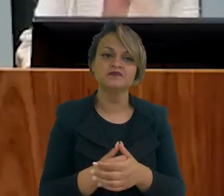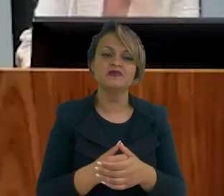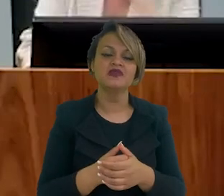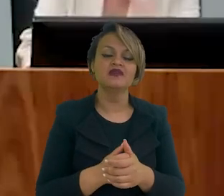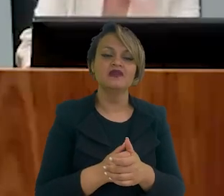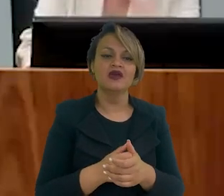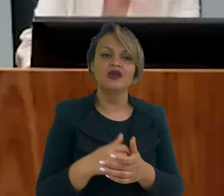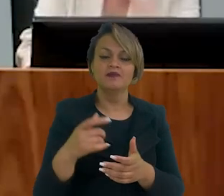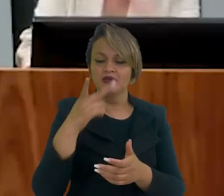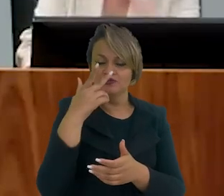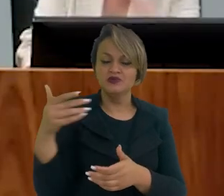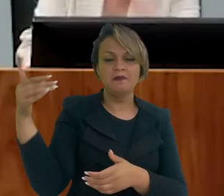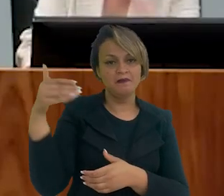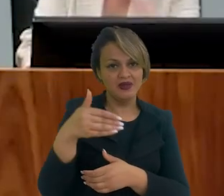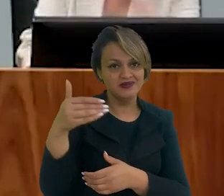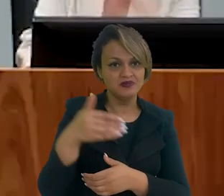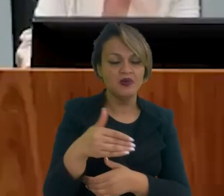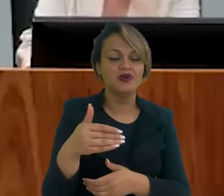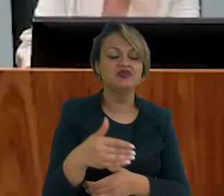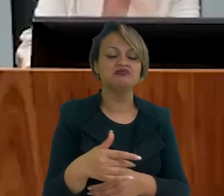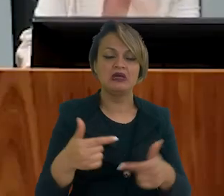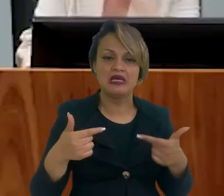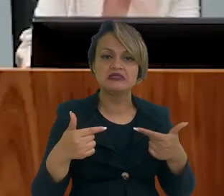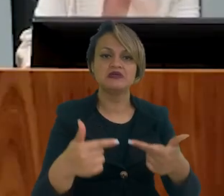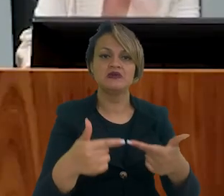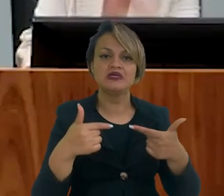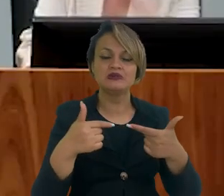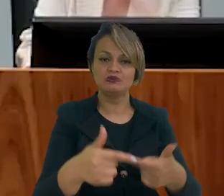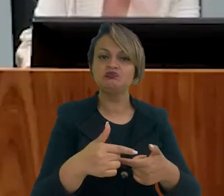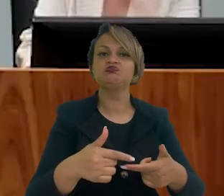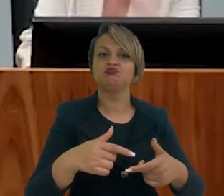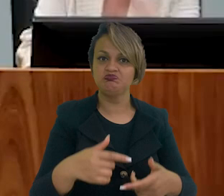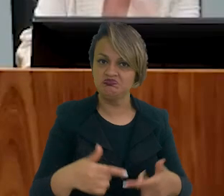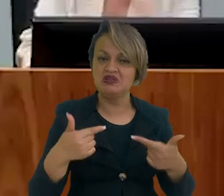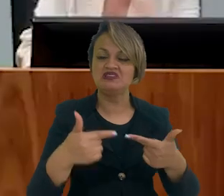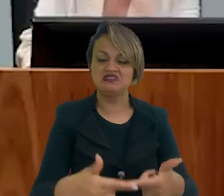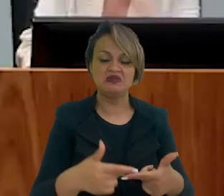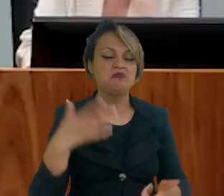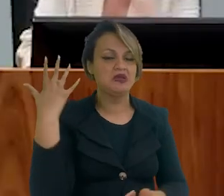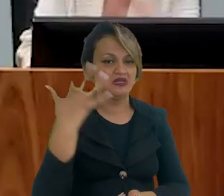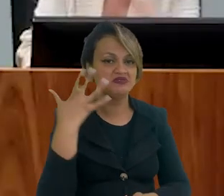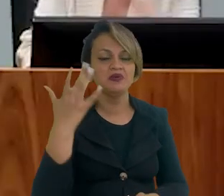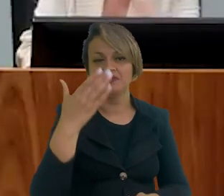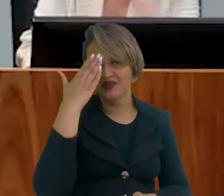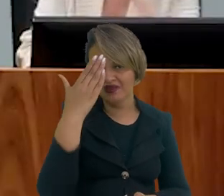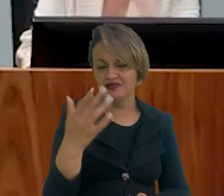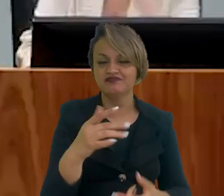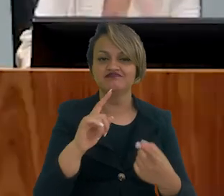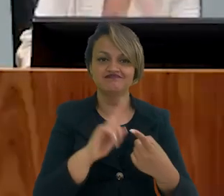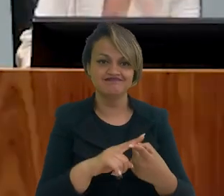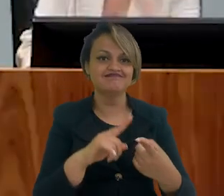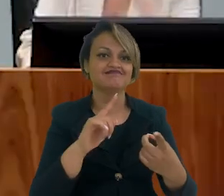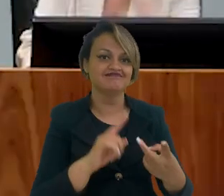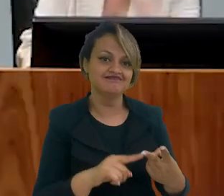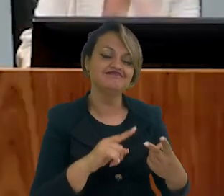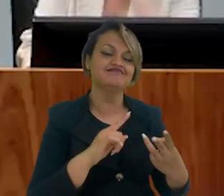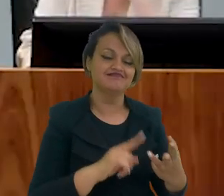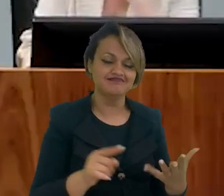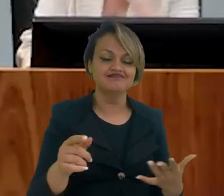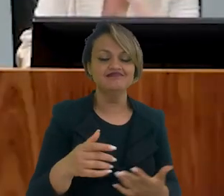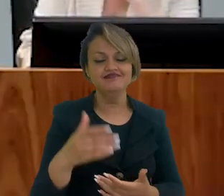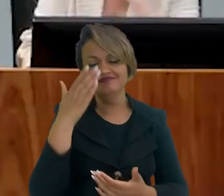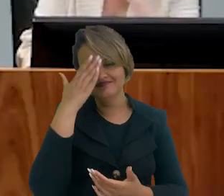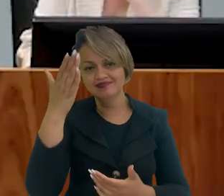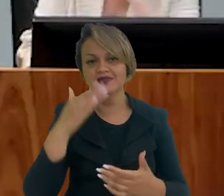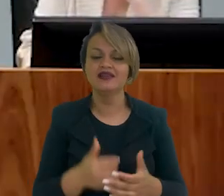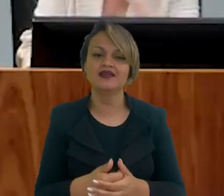intenso como o desembargador mayran colocou os nossos participantes foram ativos o tempo todo